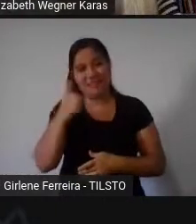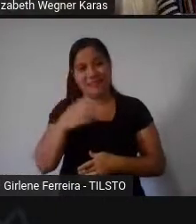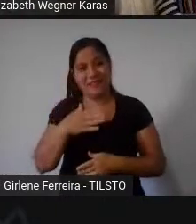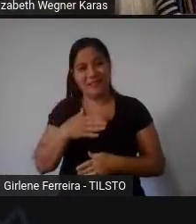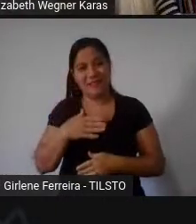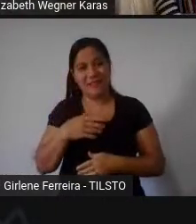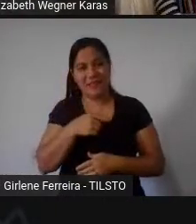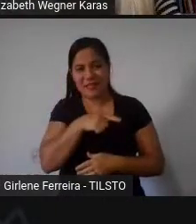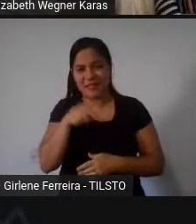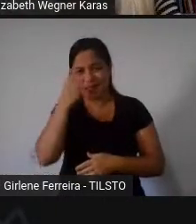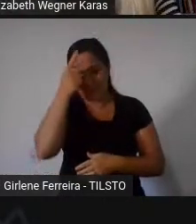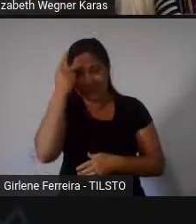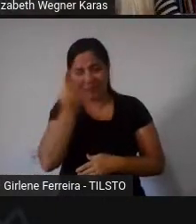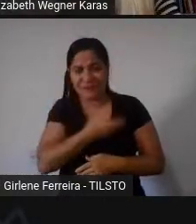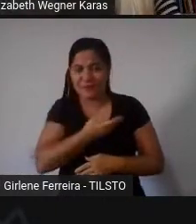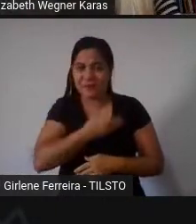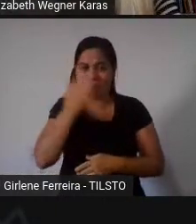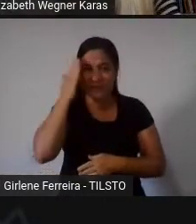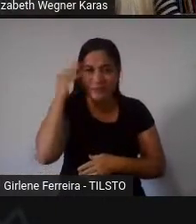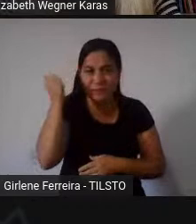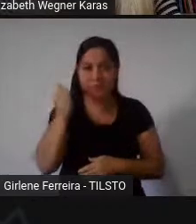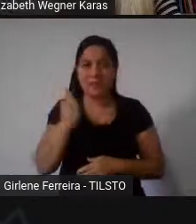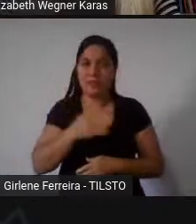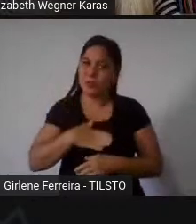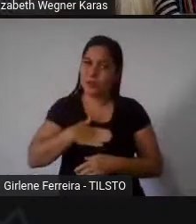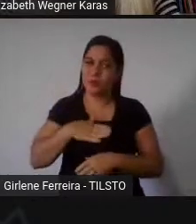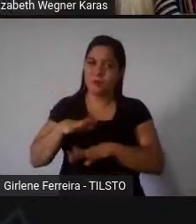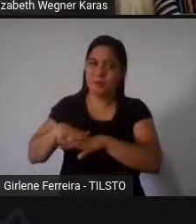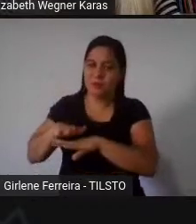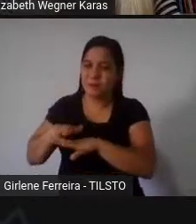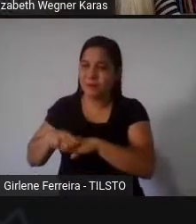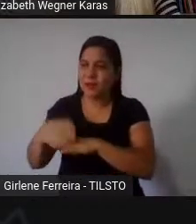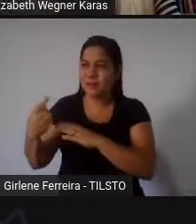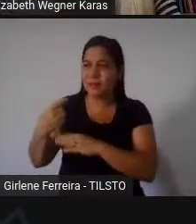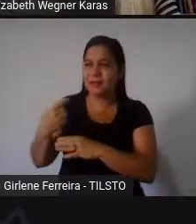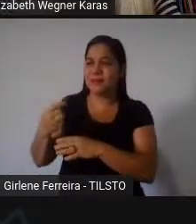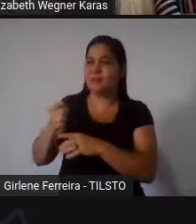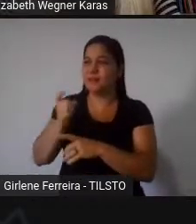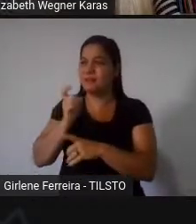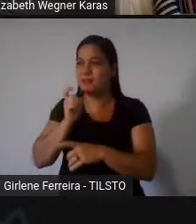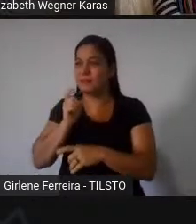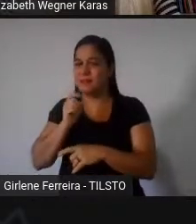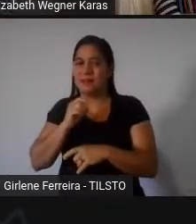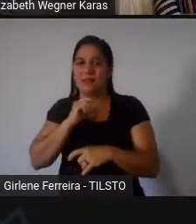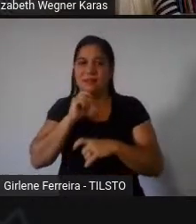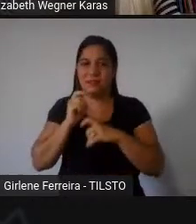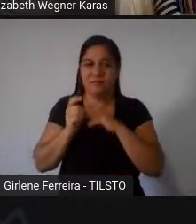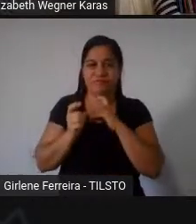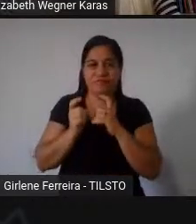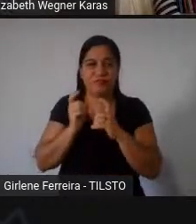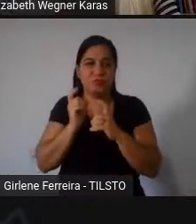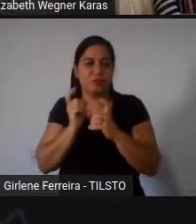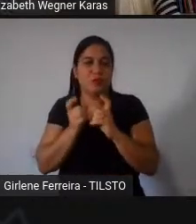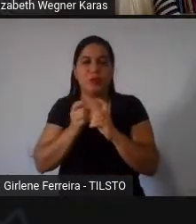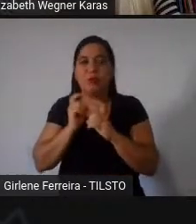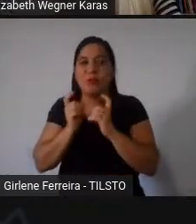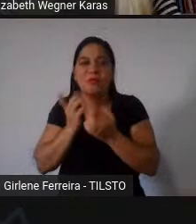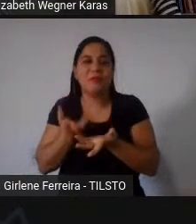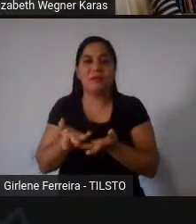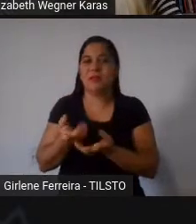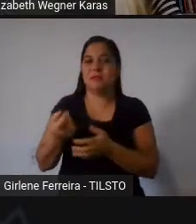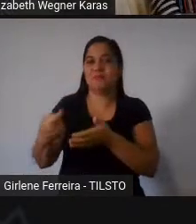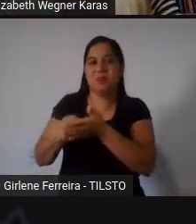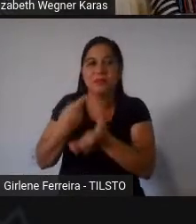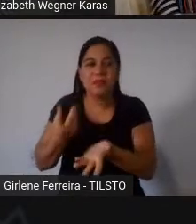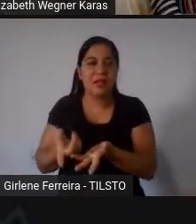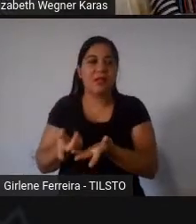matemática, então muita gente ia lá para mim e perguntava as suas dúvidas, né, daí eu respondia, inclusive no meu canal, né, que nem a